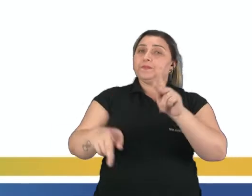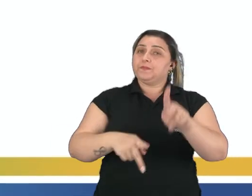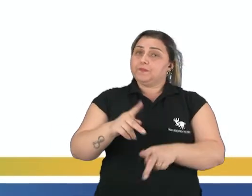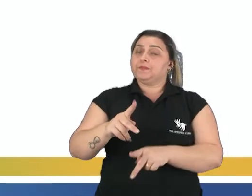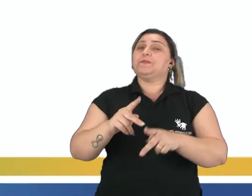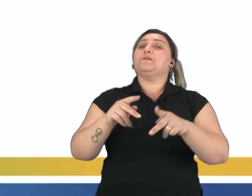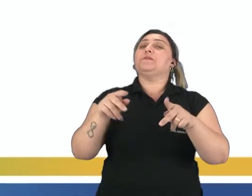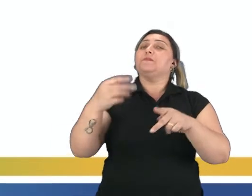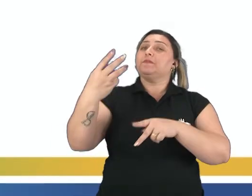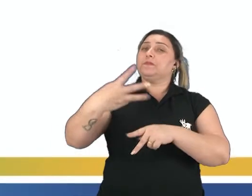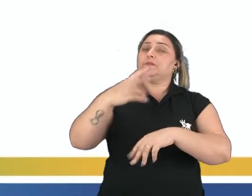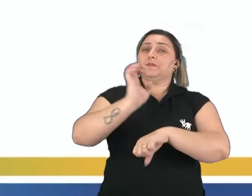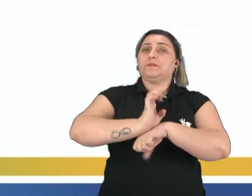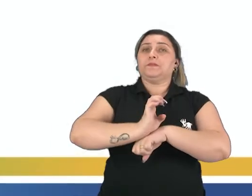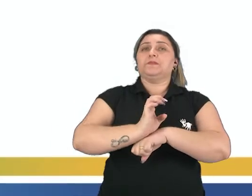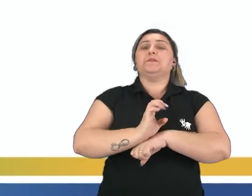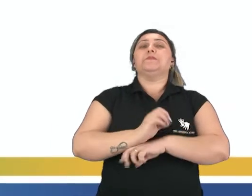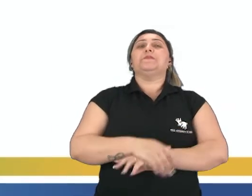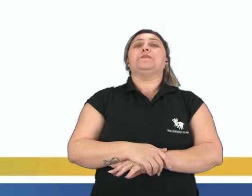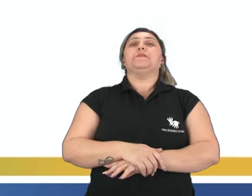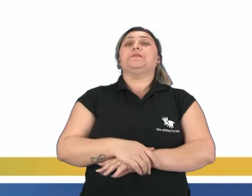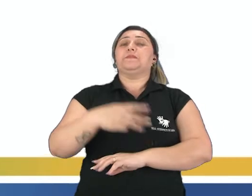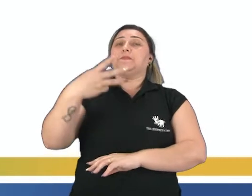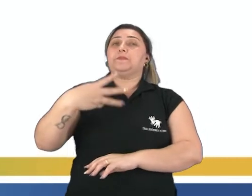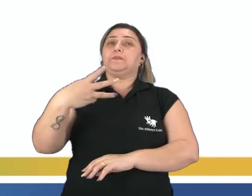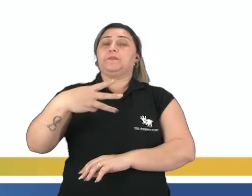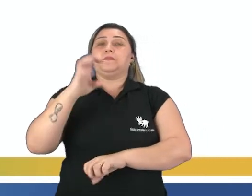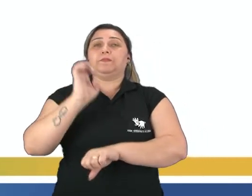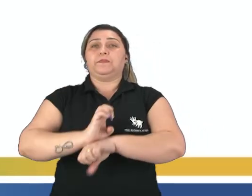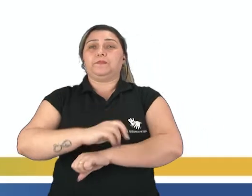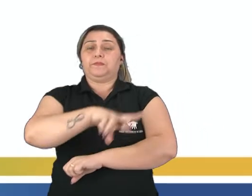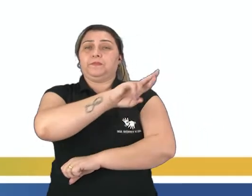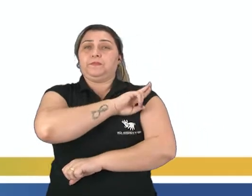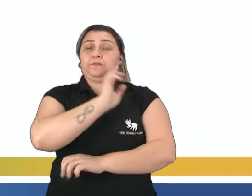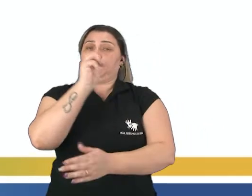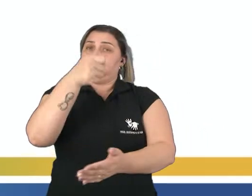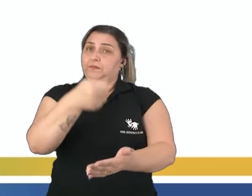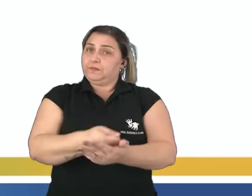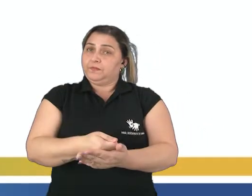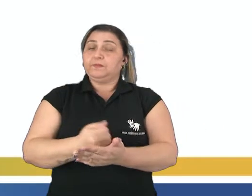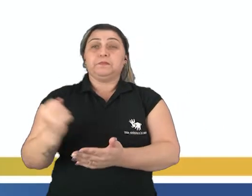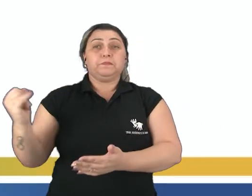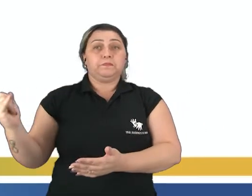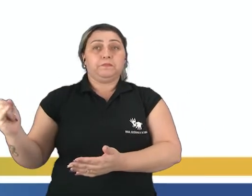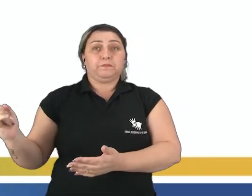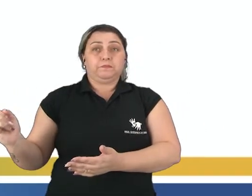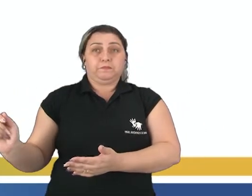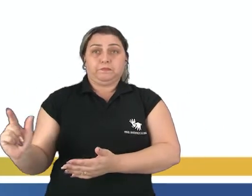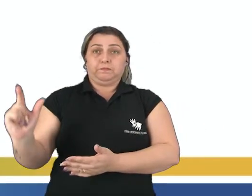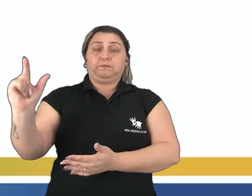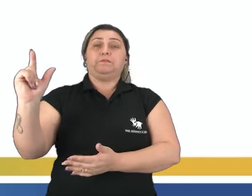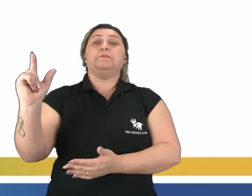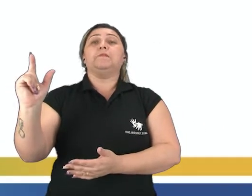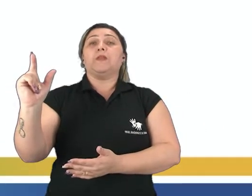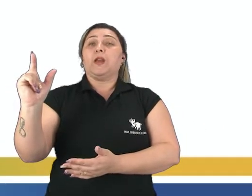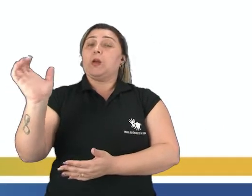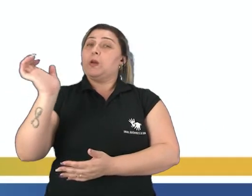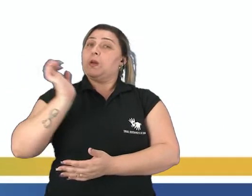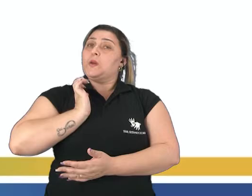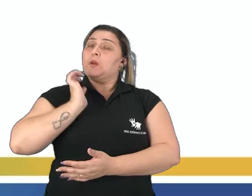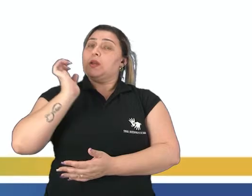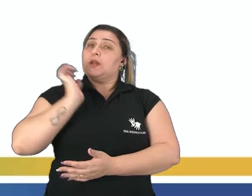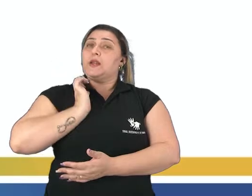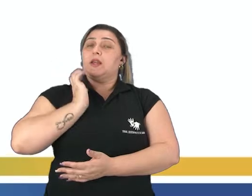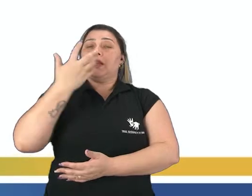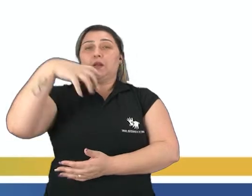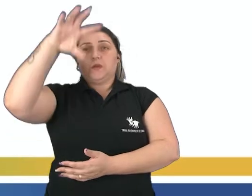estava inserida no terceiro estado. Esse terceiro estado era responsável por pagar todos os impostos e sustentar o luxo e a riqueza